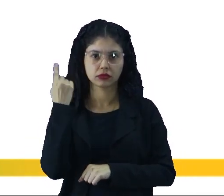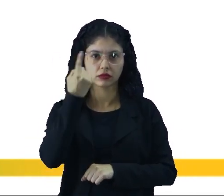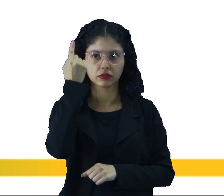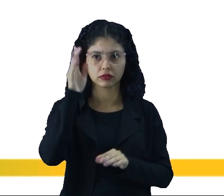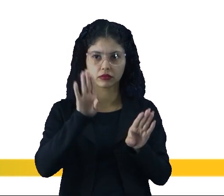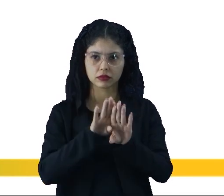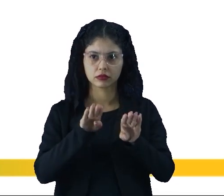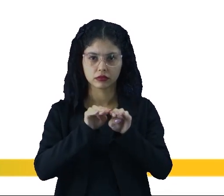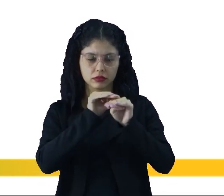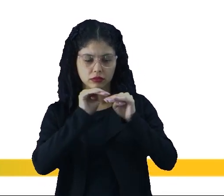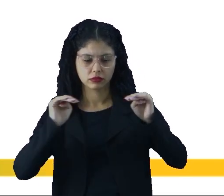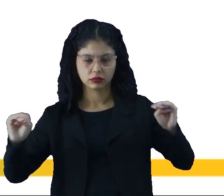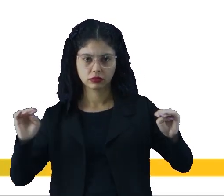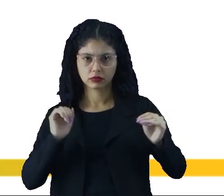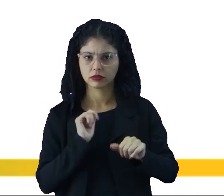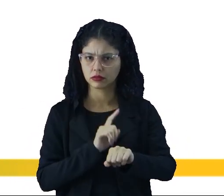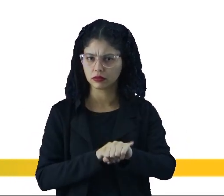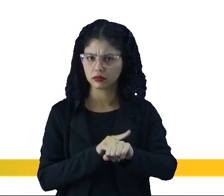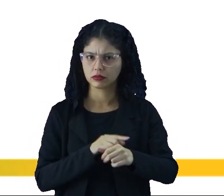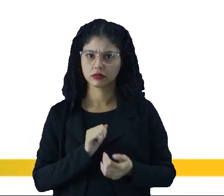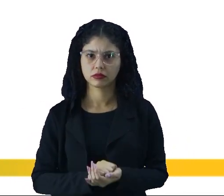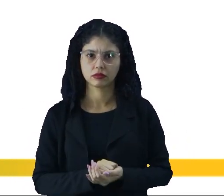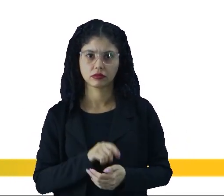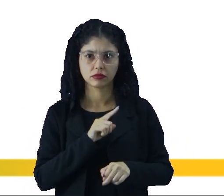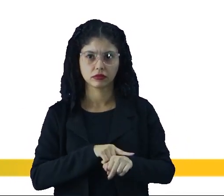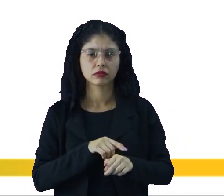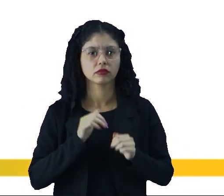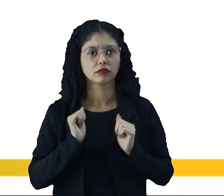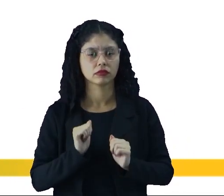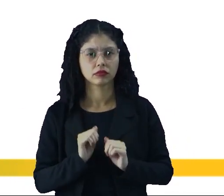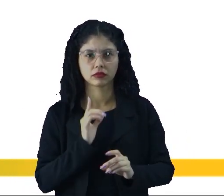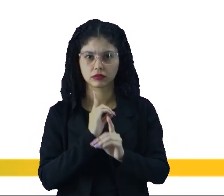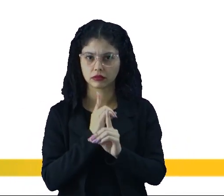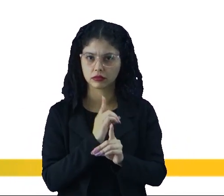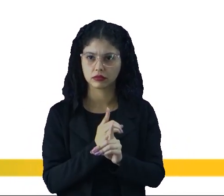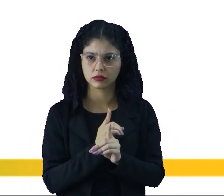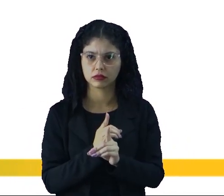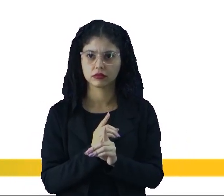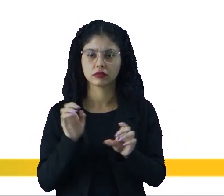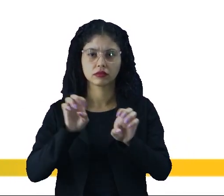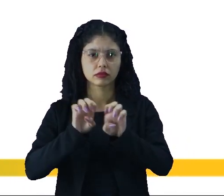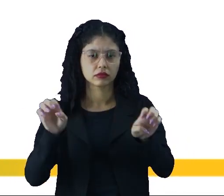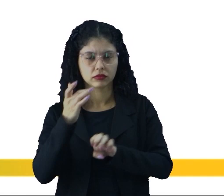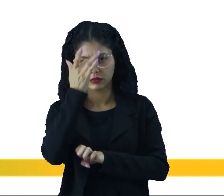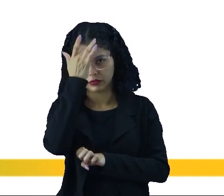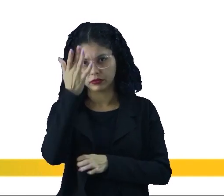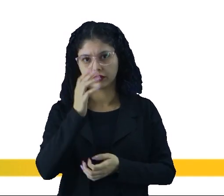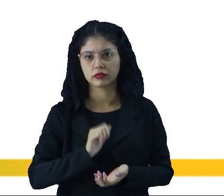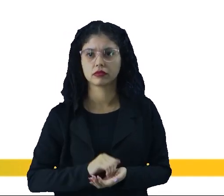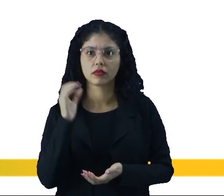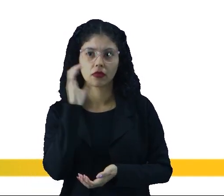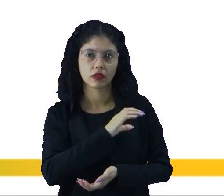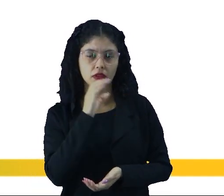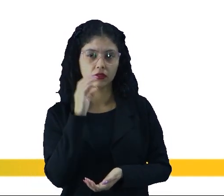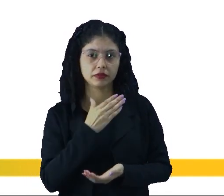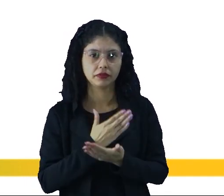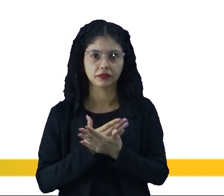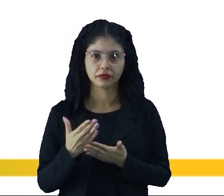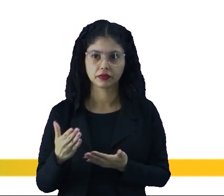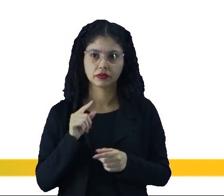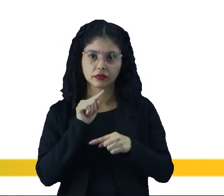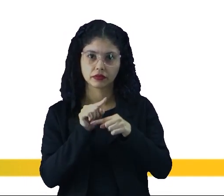alcance horizontal. E o tempo? Bem, o tempo a gente pode achar por essa equação também bem fácil, ó. Velocidade